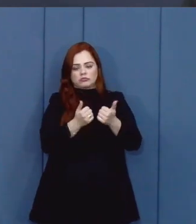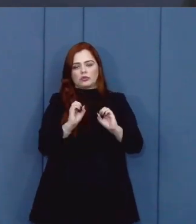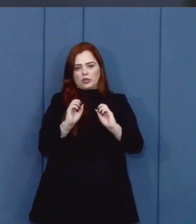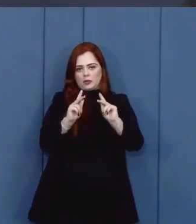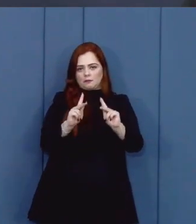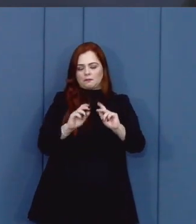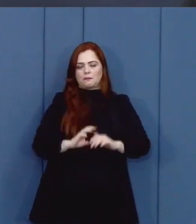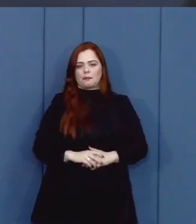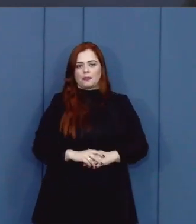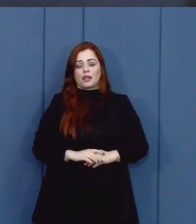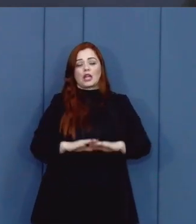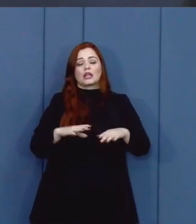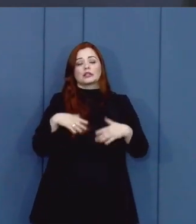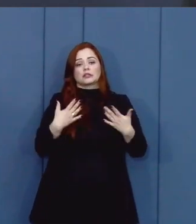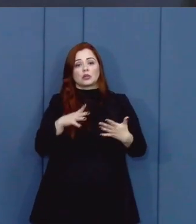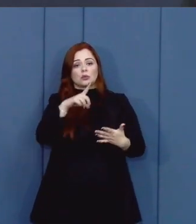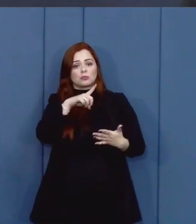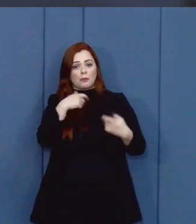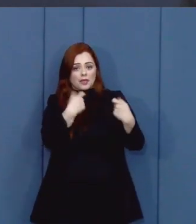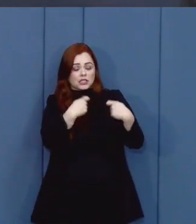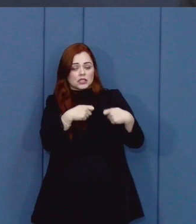Sim? Temos que